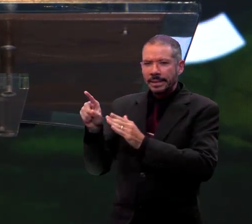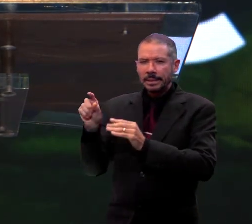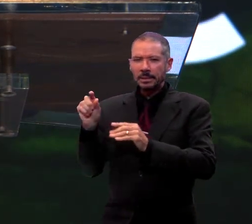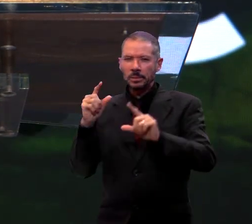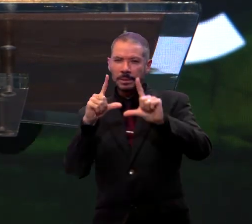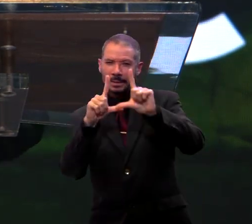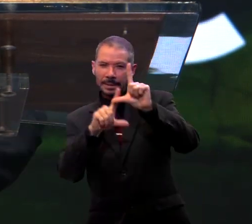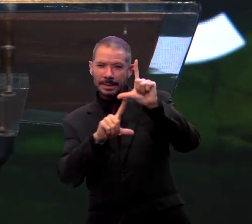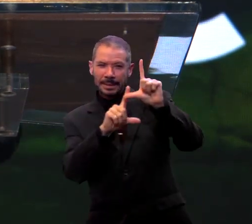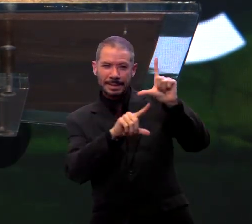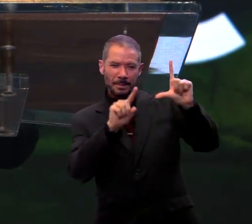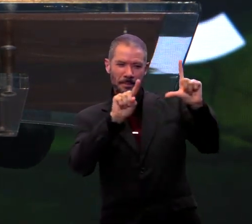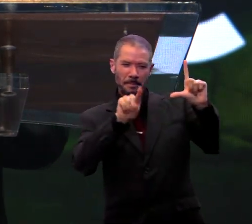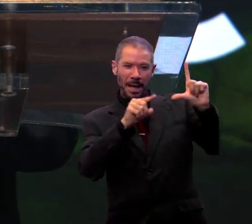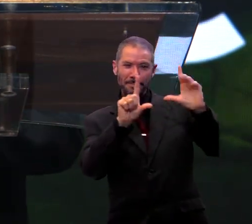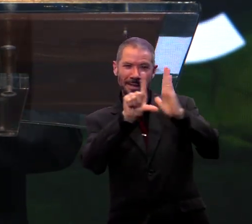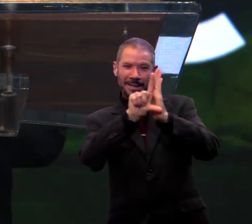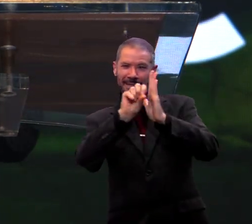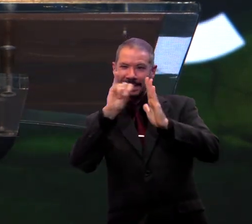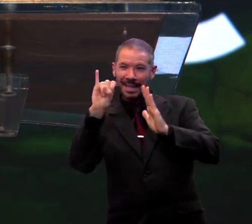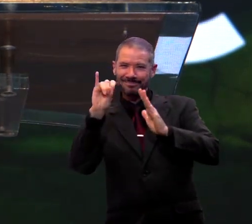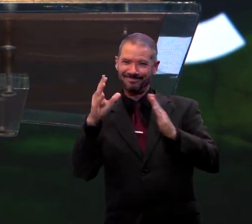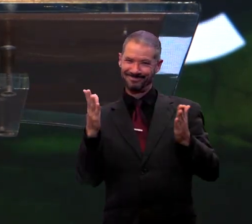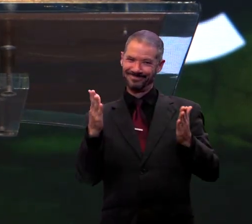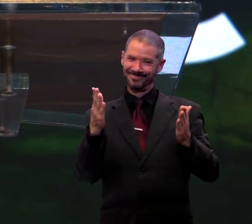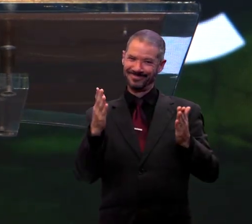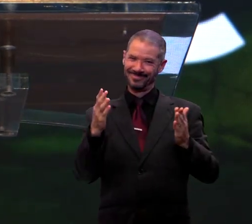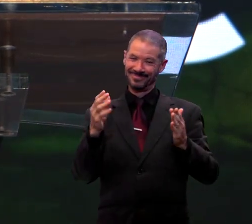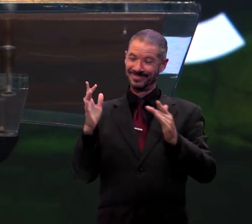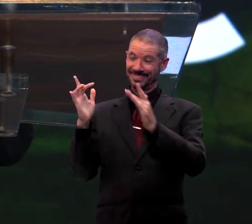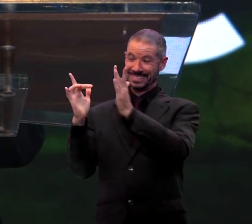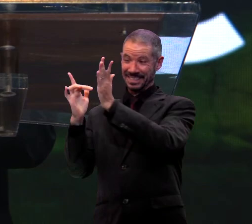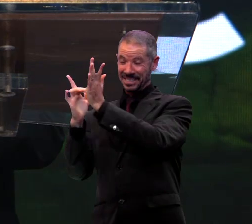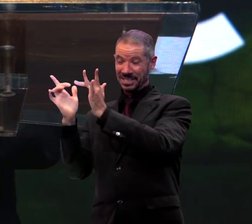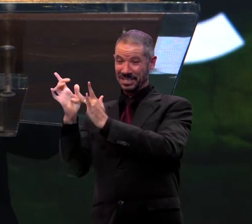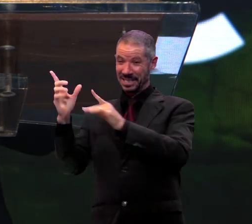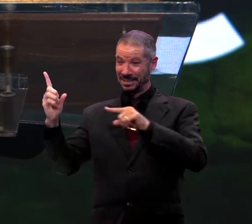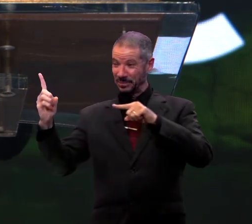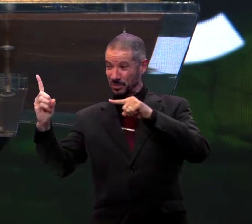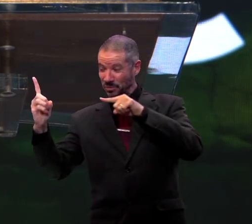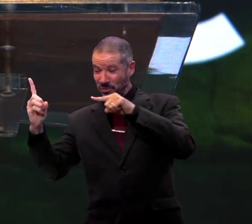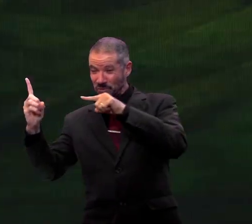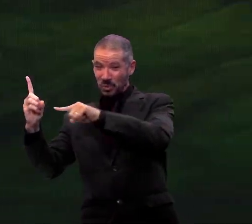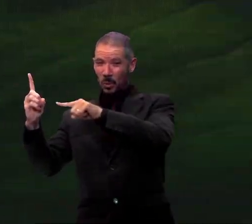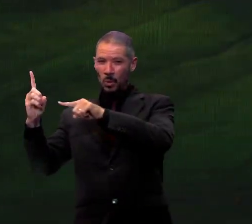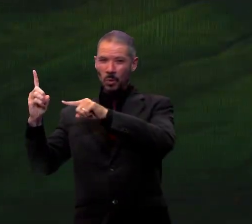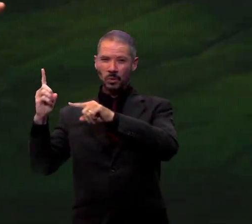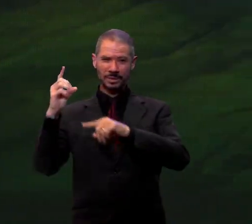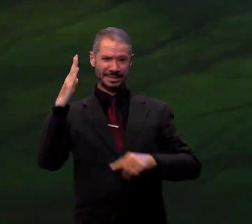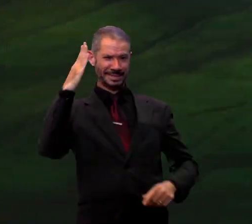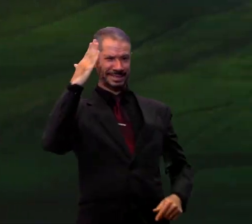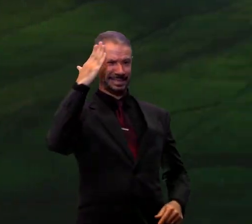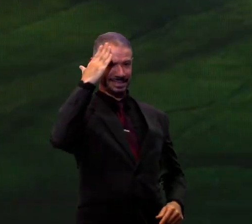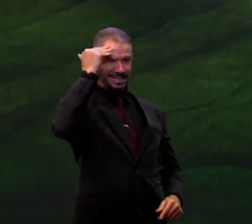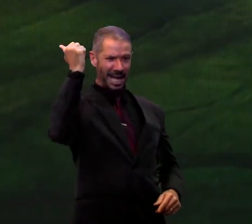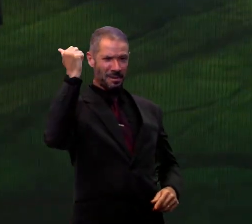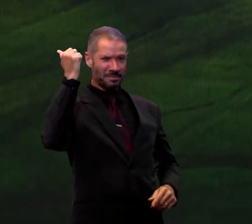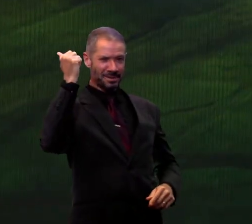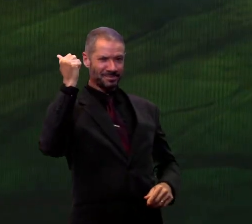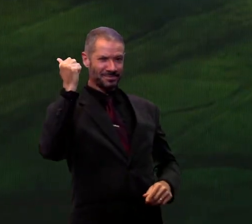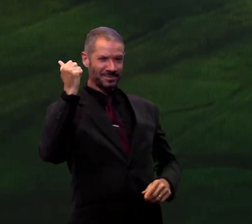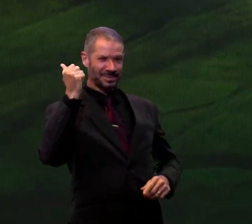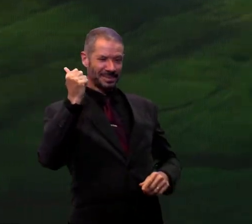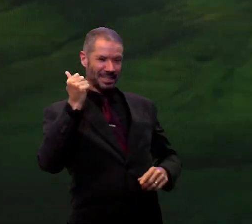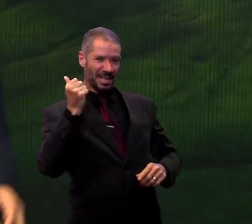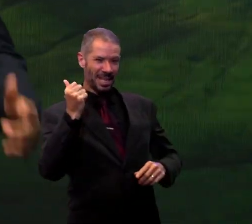letras, nas vírgulas da lei. E Jesus, de um jeito muito sábio, não cai